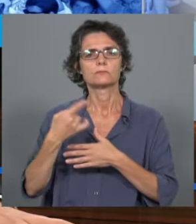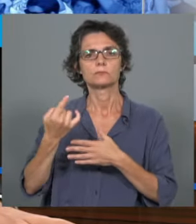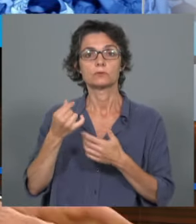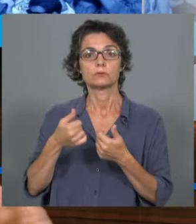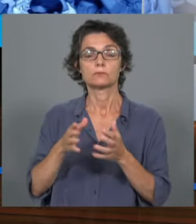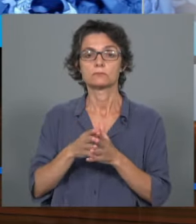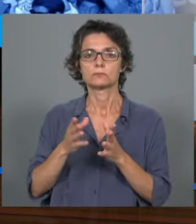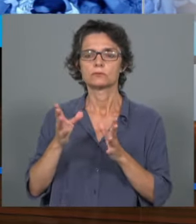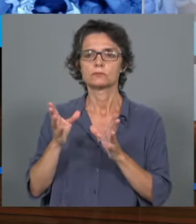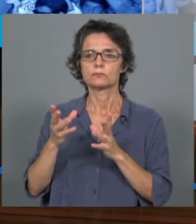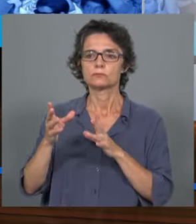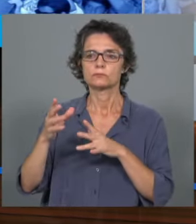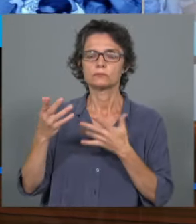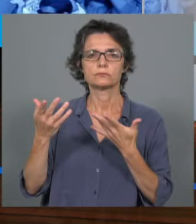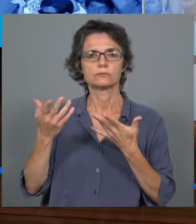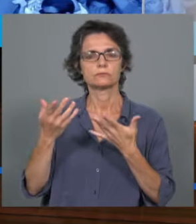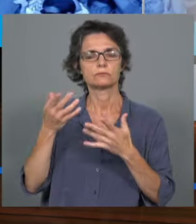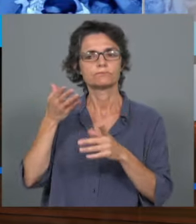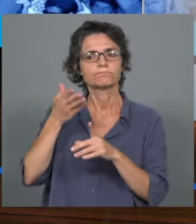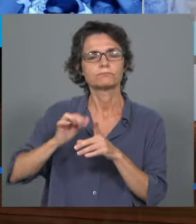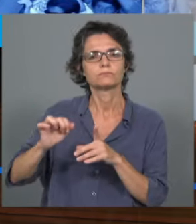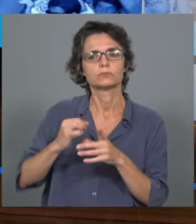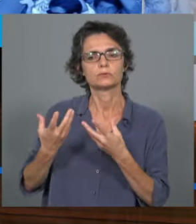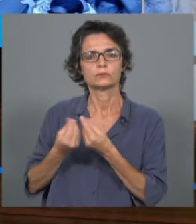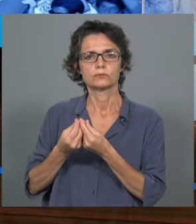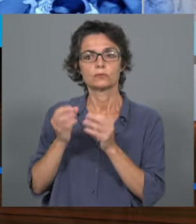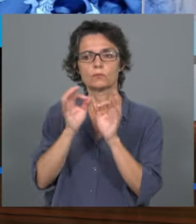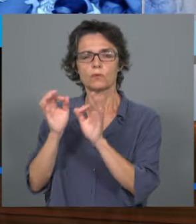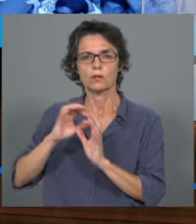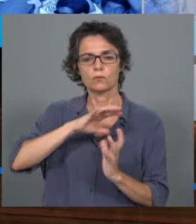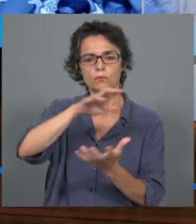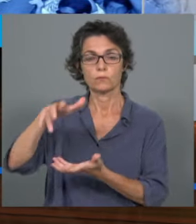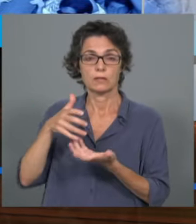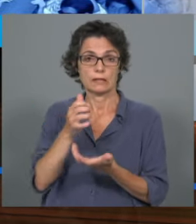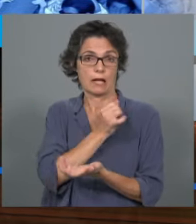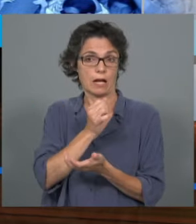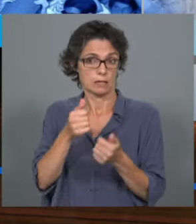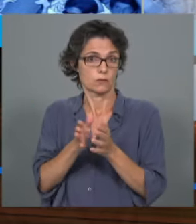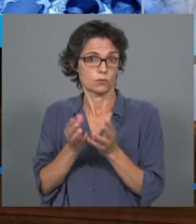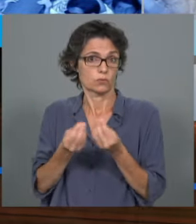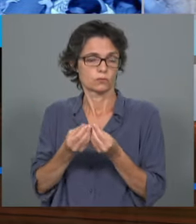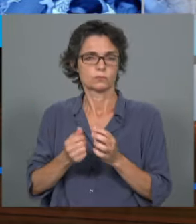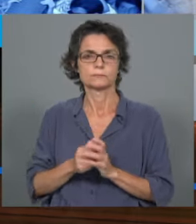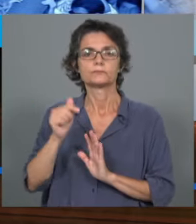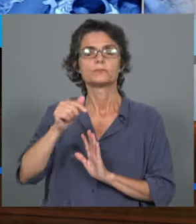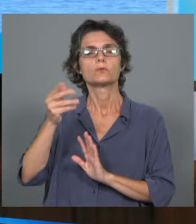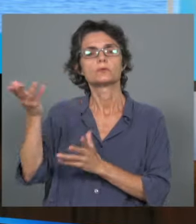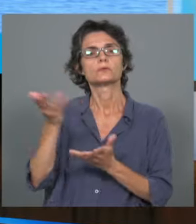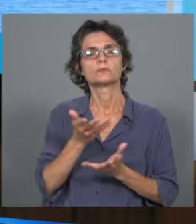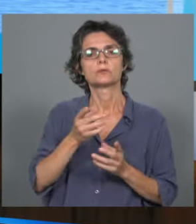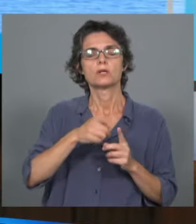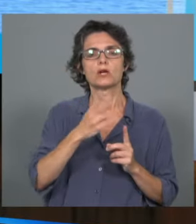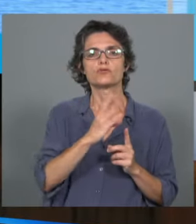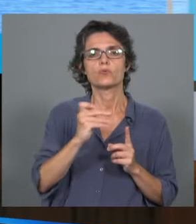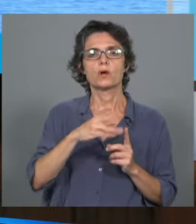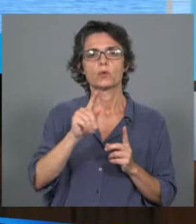deste planeta, que é a casa de todos. Estão connosco hoje João Luís Fontes, da Rede Cuidar da